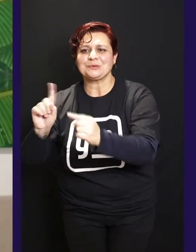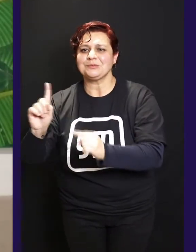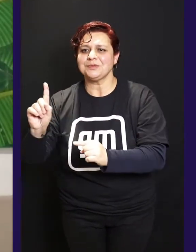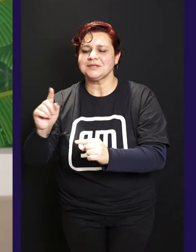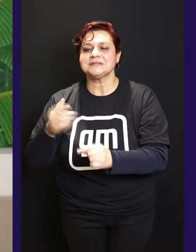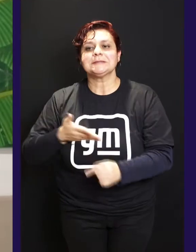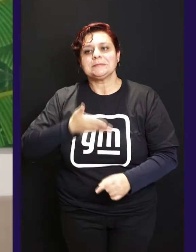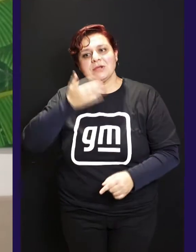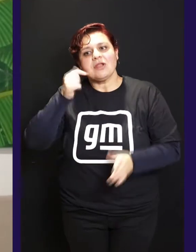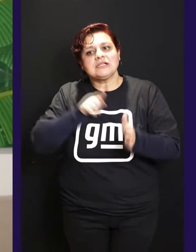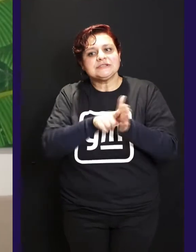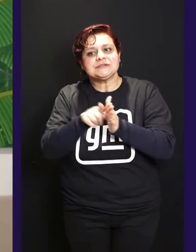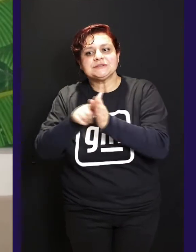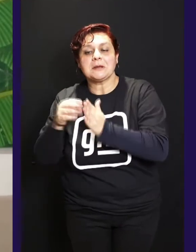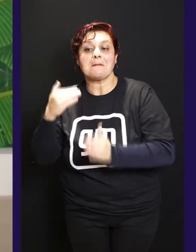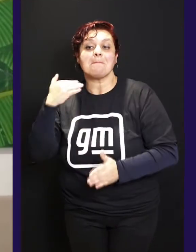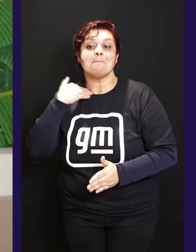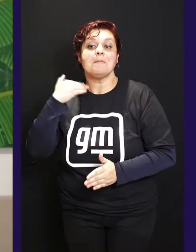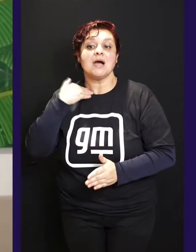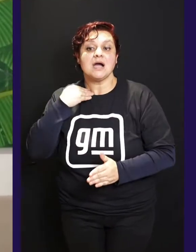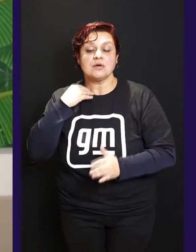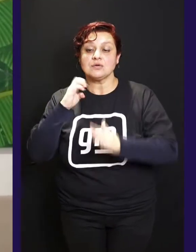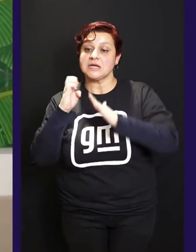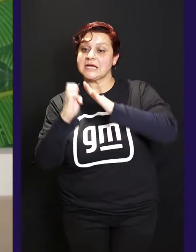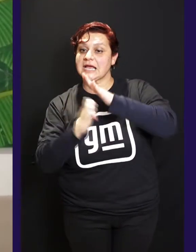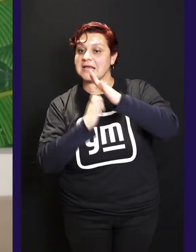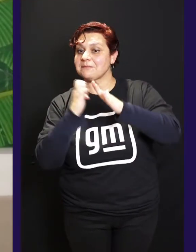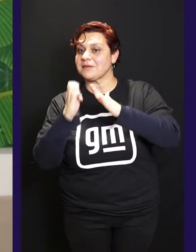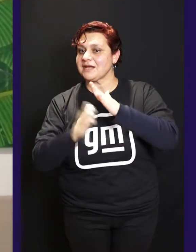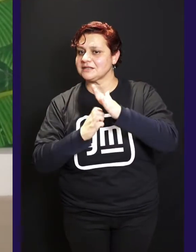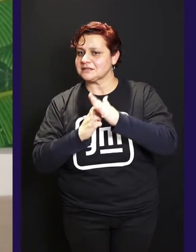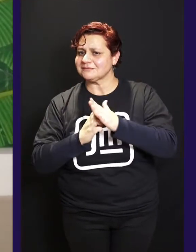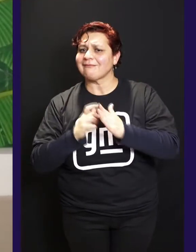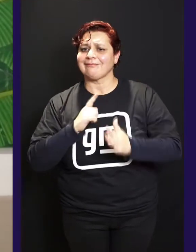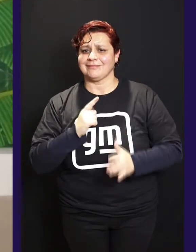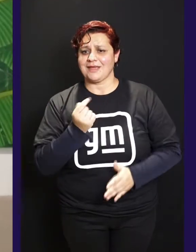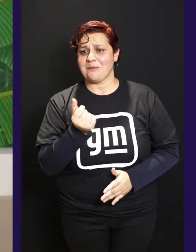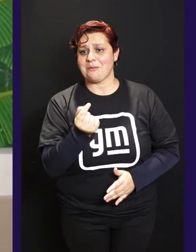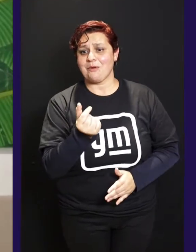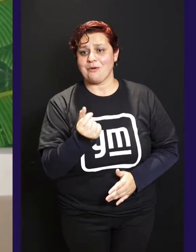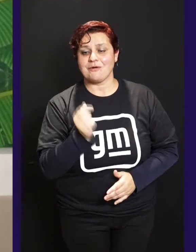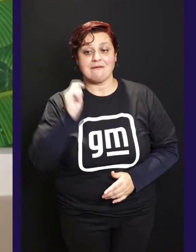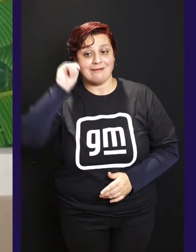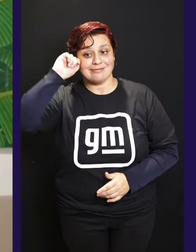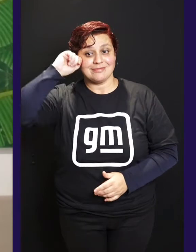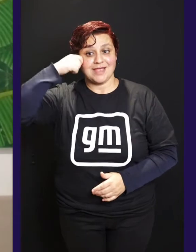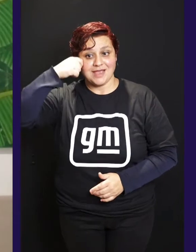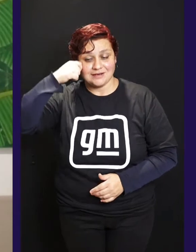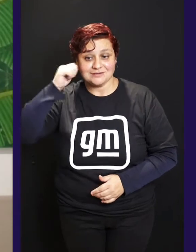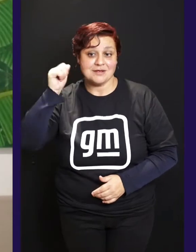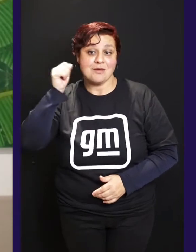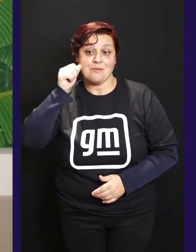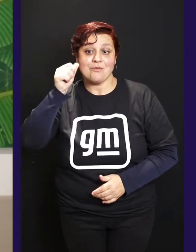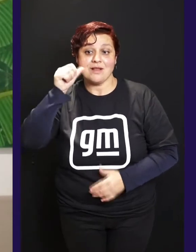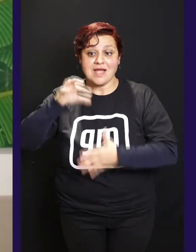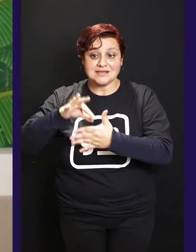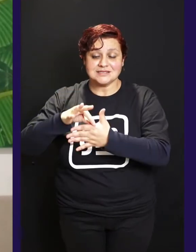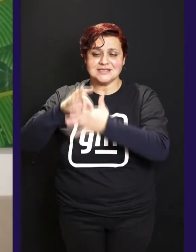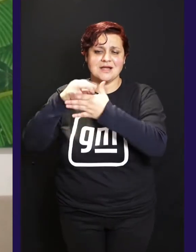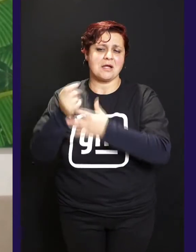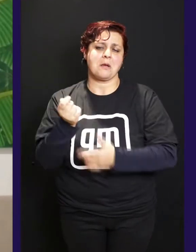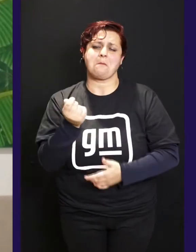E eu vi poucas pessoas negras, vi poucas mulheres em posição de liderança, vi pouquíssimas pessoas